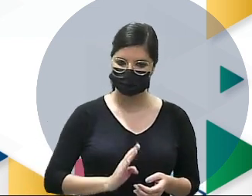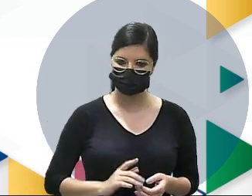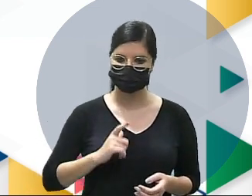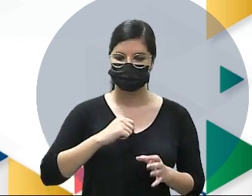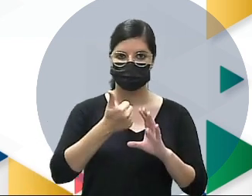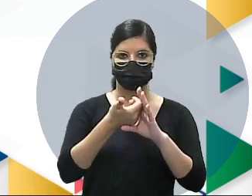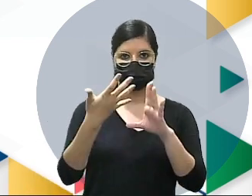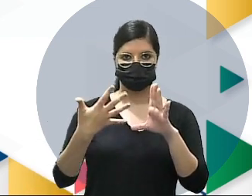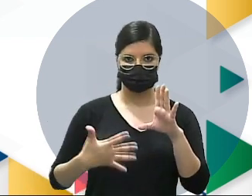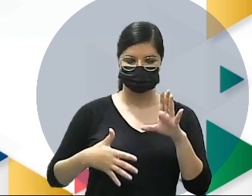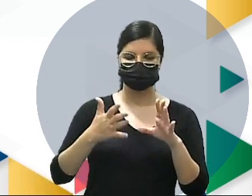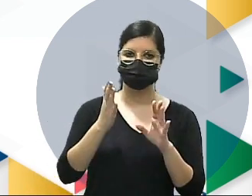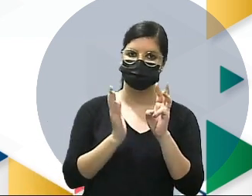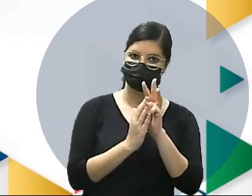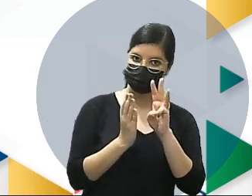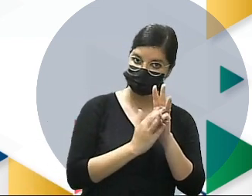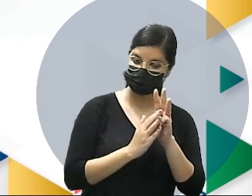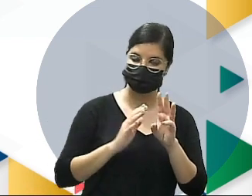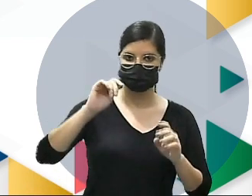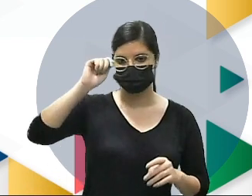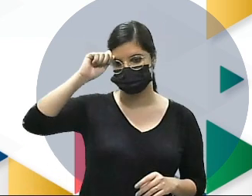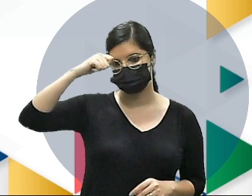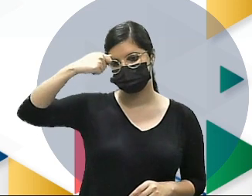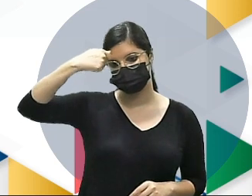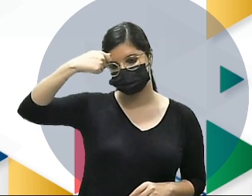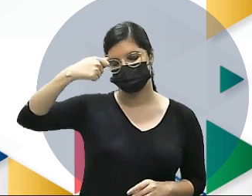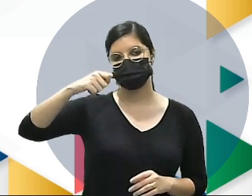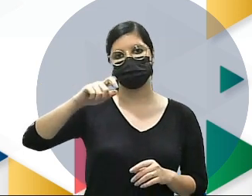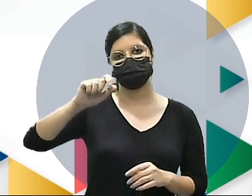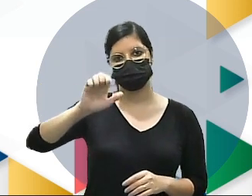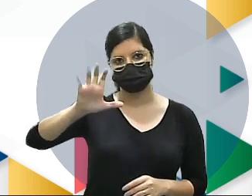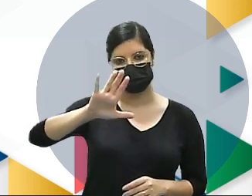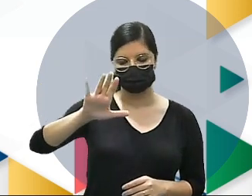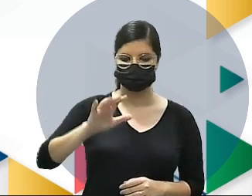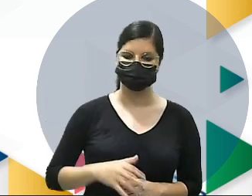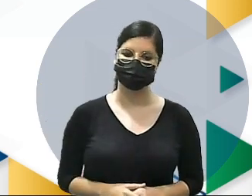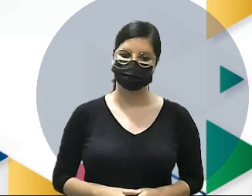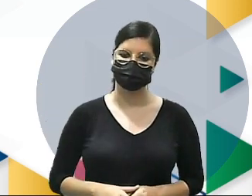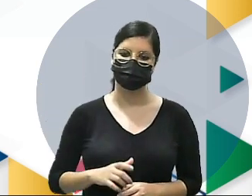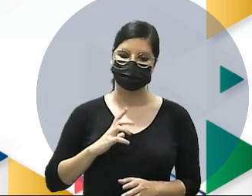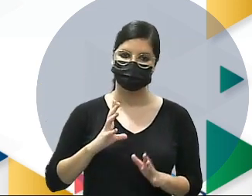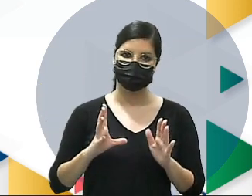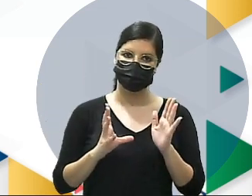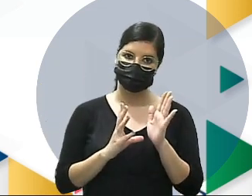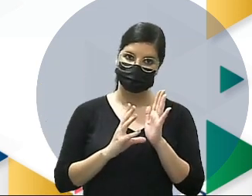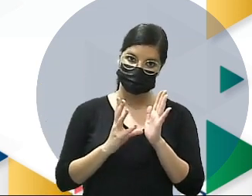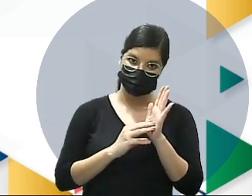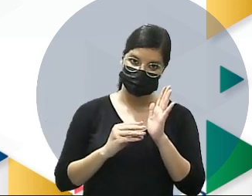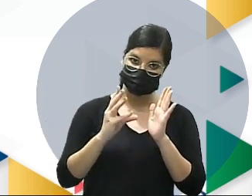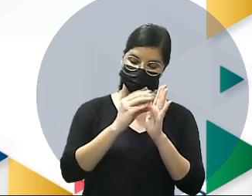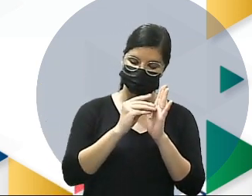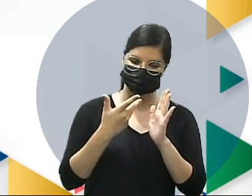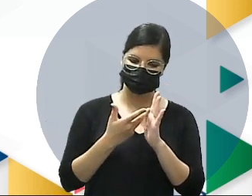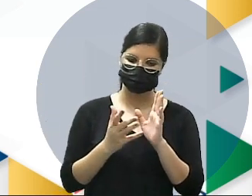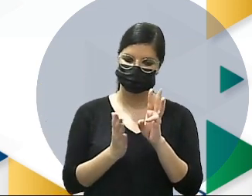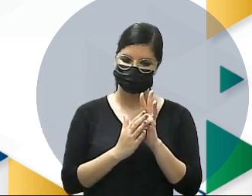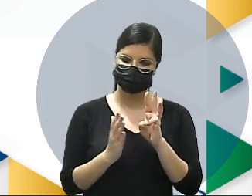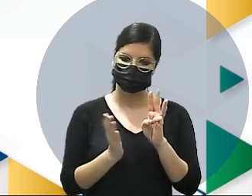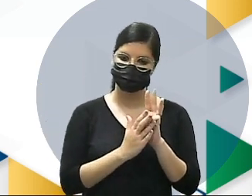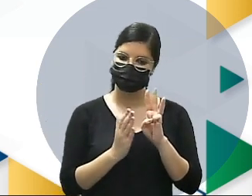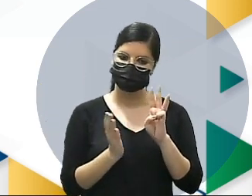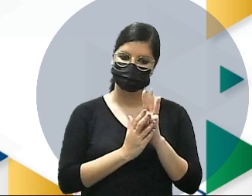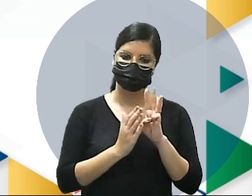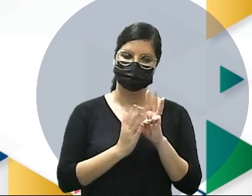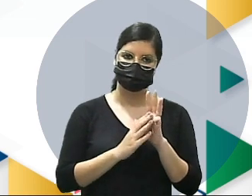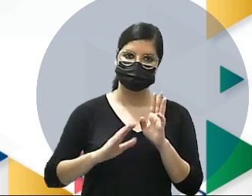ela tem características indígenas africanas e europeias A então tem alguns registros de mudanças inclusive dos Índios quando